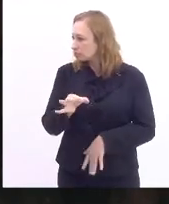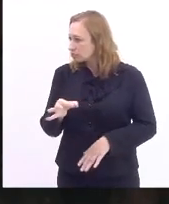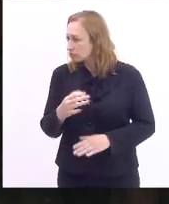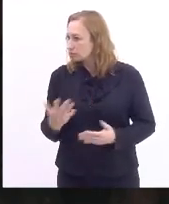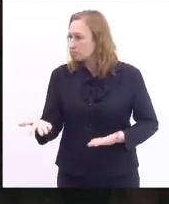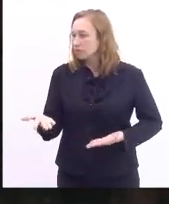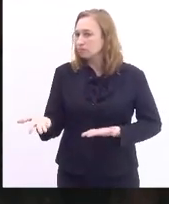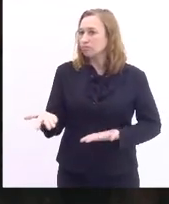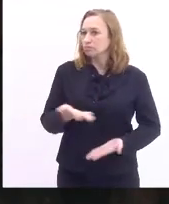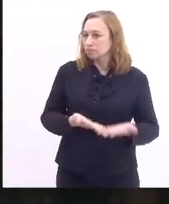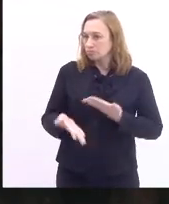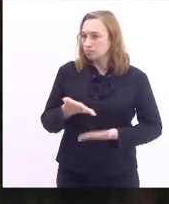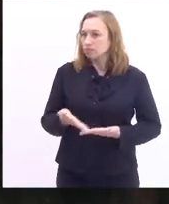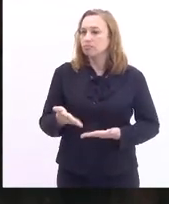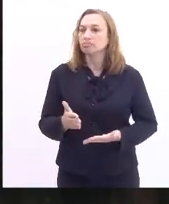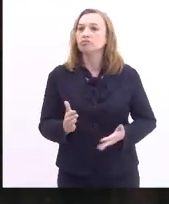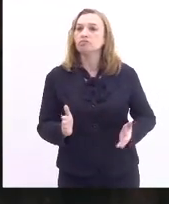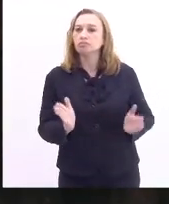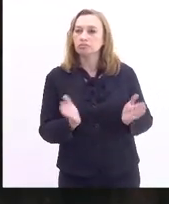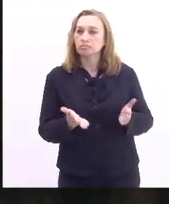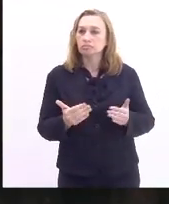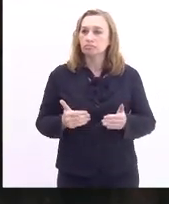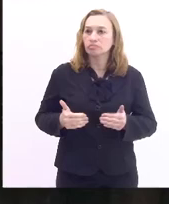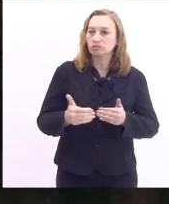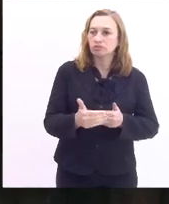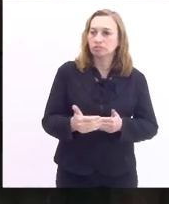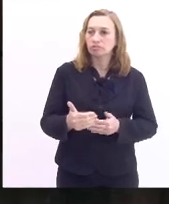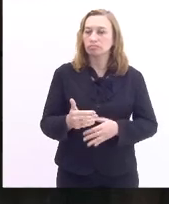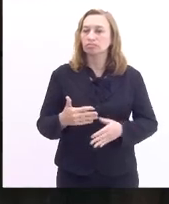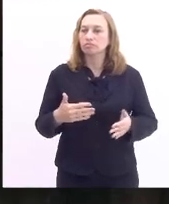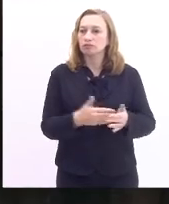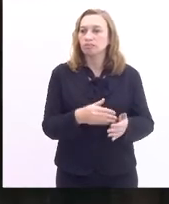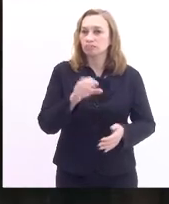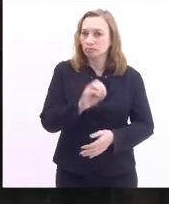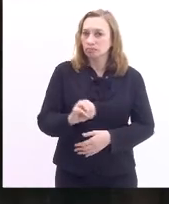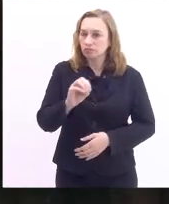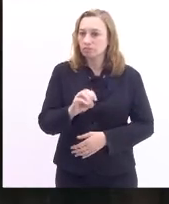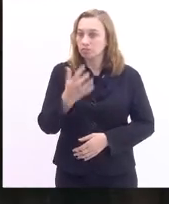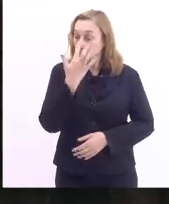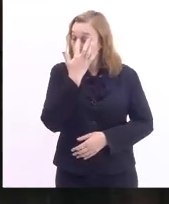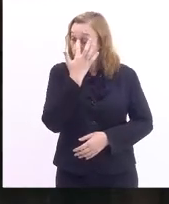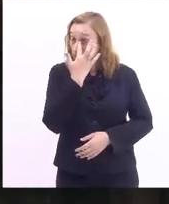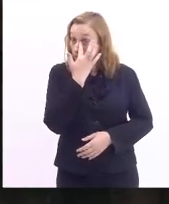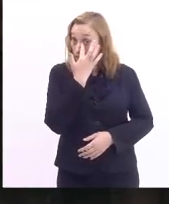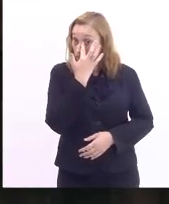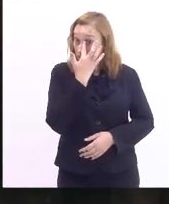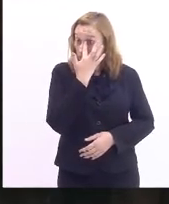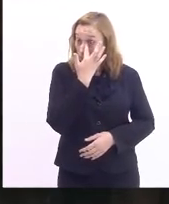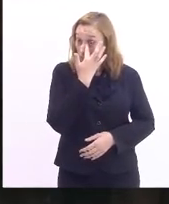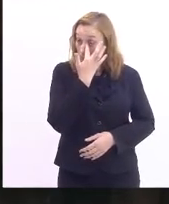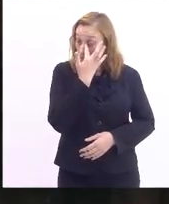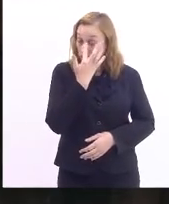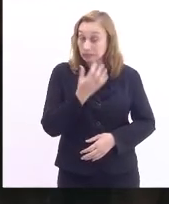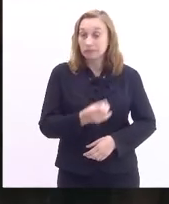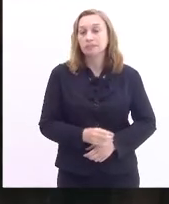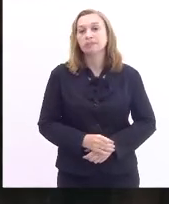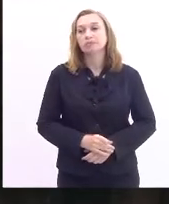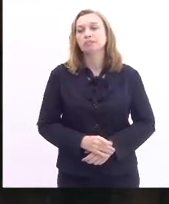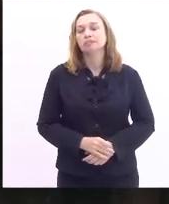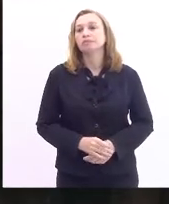parceiro o nosso desde a primeira hora e que parece para mim vai encarar a batalha aí até outubro como fazer o mate net e o